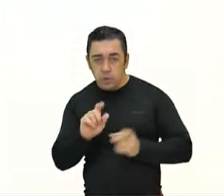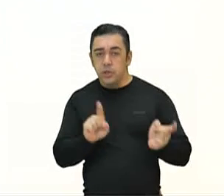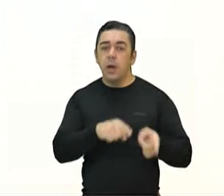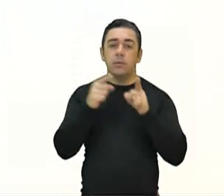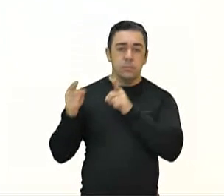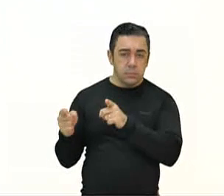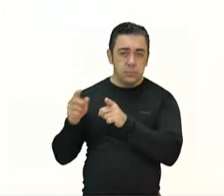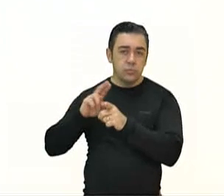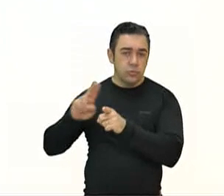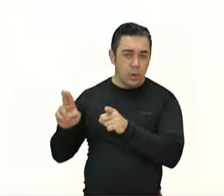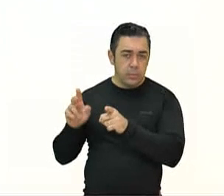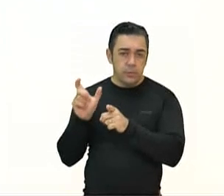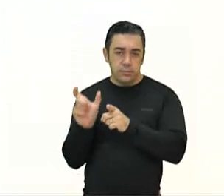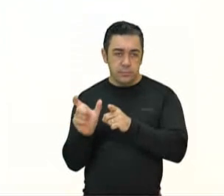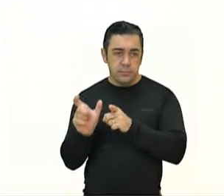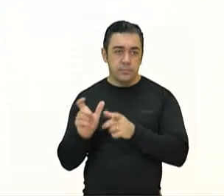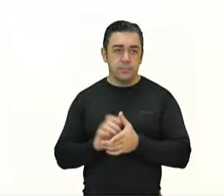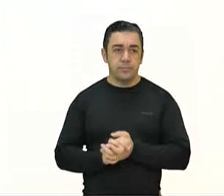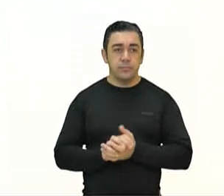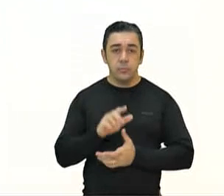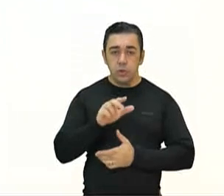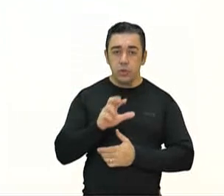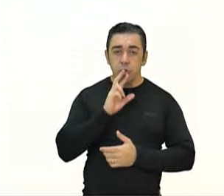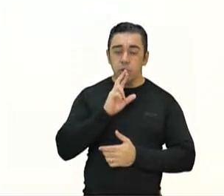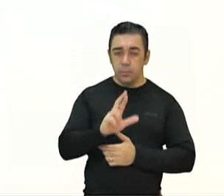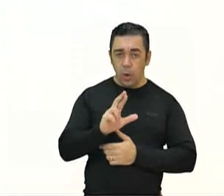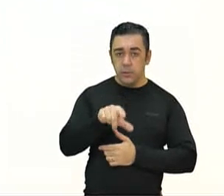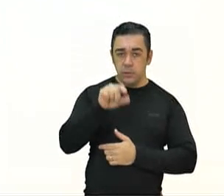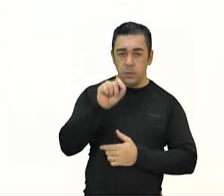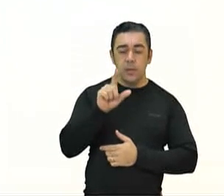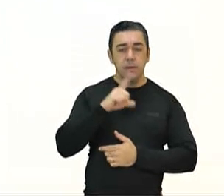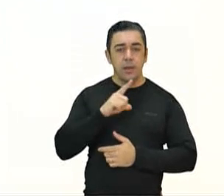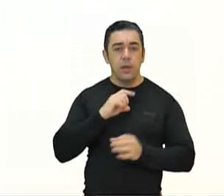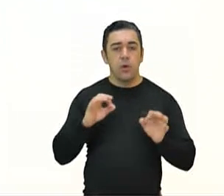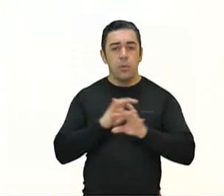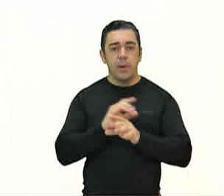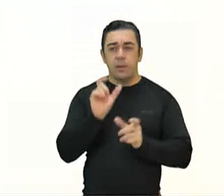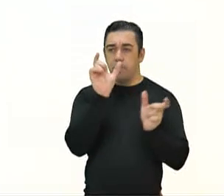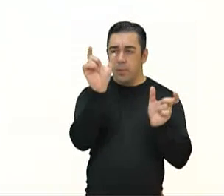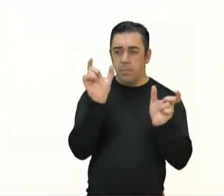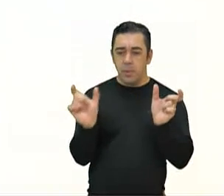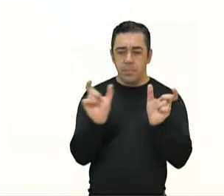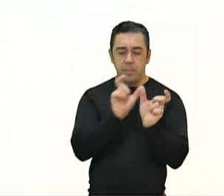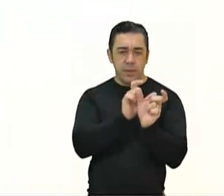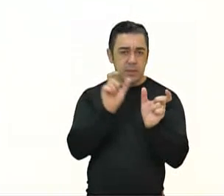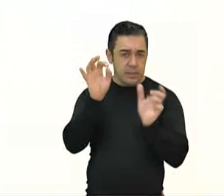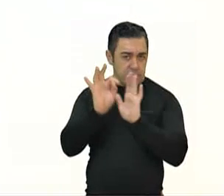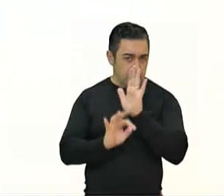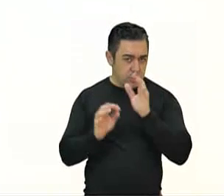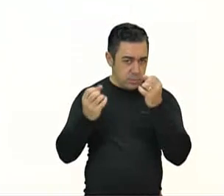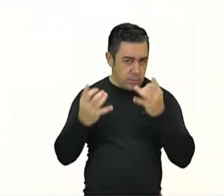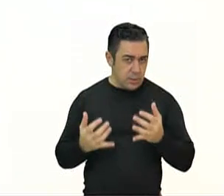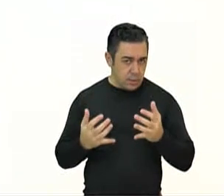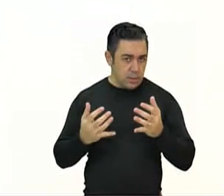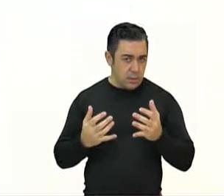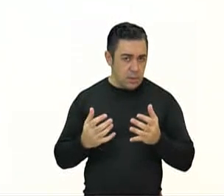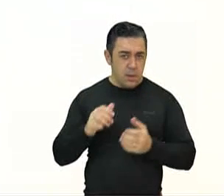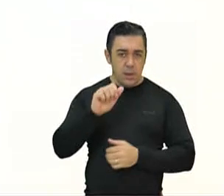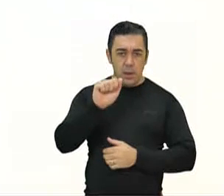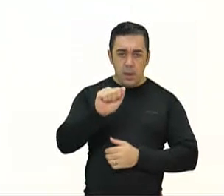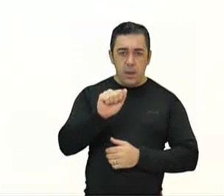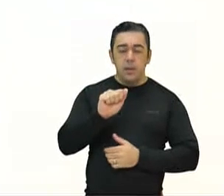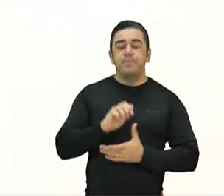energia. Aí assinale a alternativa que completa corretamente as lacunas do texto acima, né?